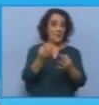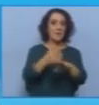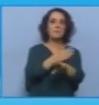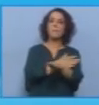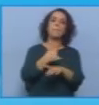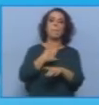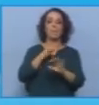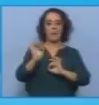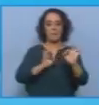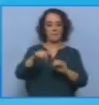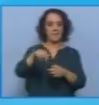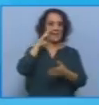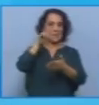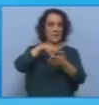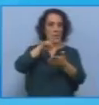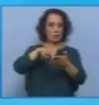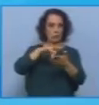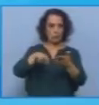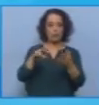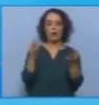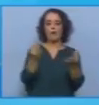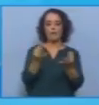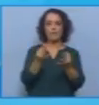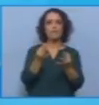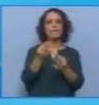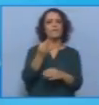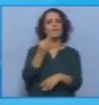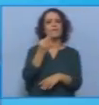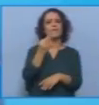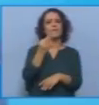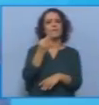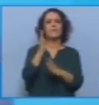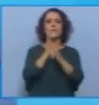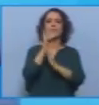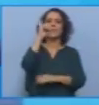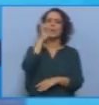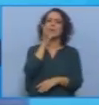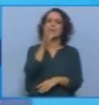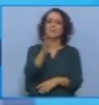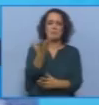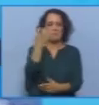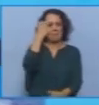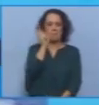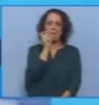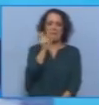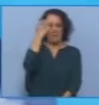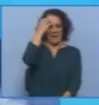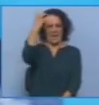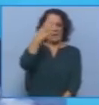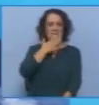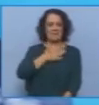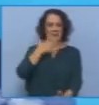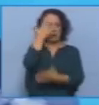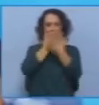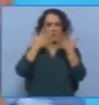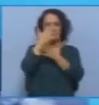preparar estas leituras, realmente uma das coisas que se calhar dizia a Deus na minha oração é porque a palavra rei, isto faz-me tanta confusão, não é?